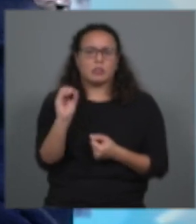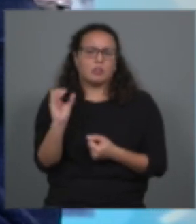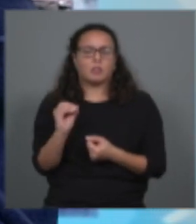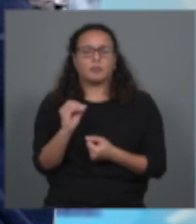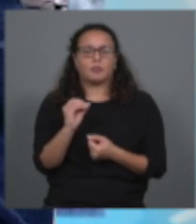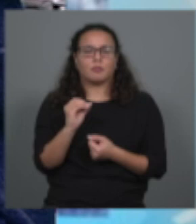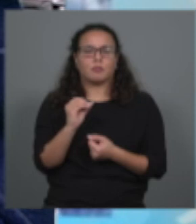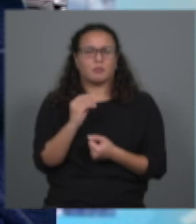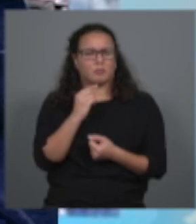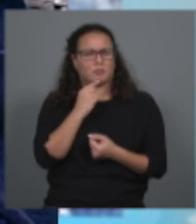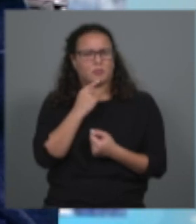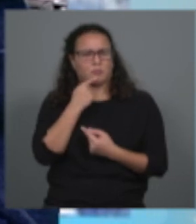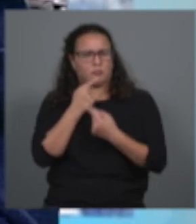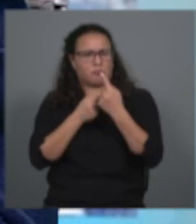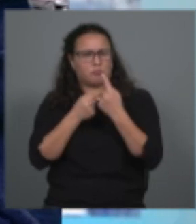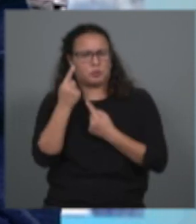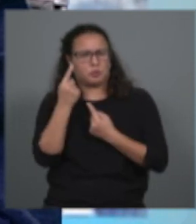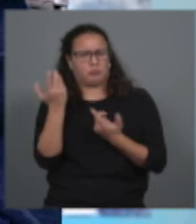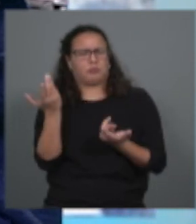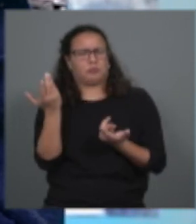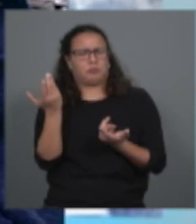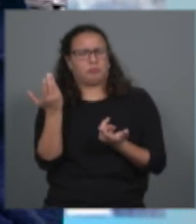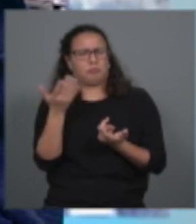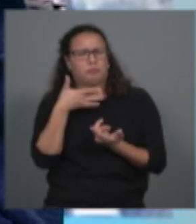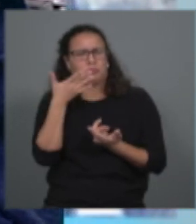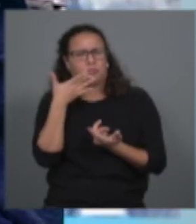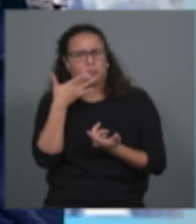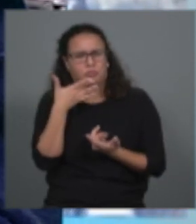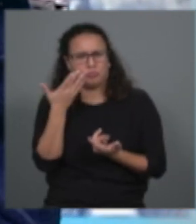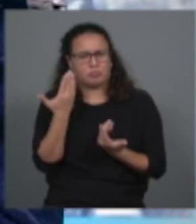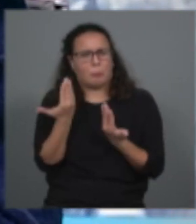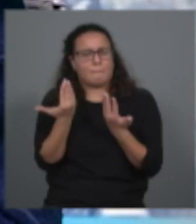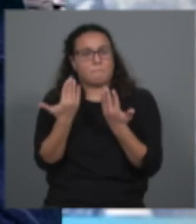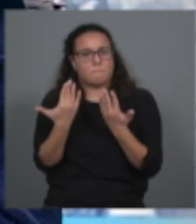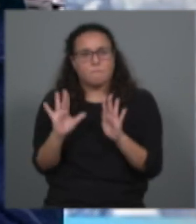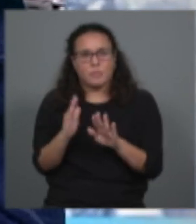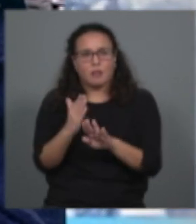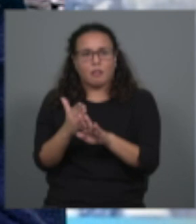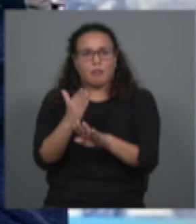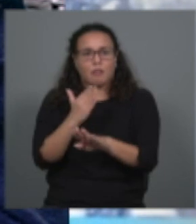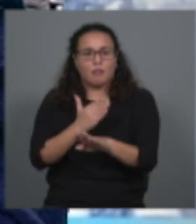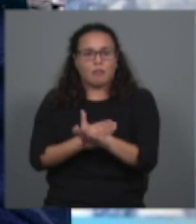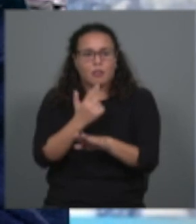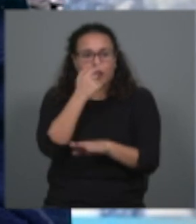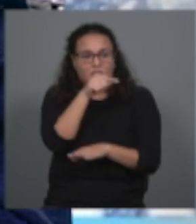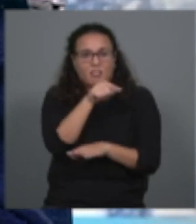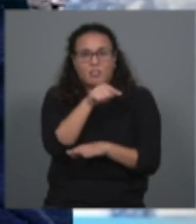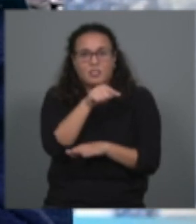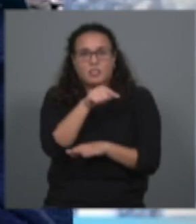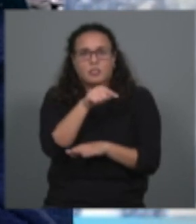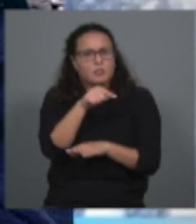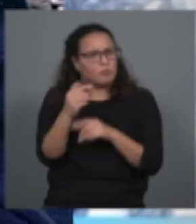como alguns o conheciam, era muito comum ele entrar num comboio e pôr toda a gente a rezar o terço de Lisboa a